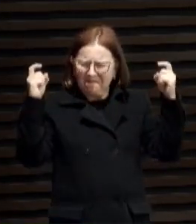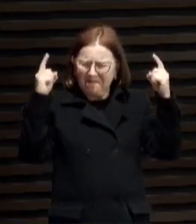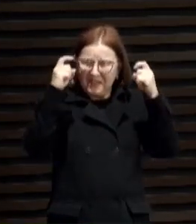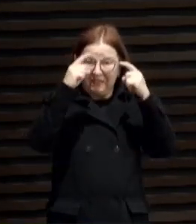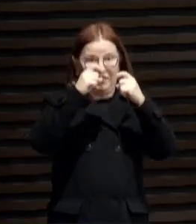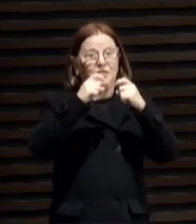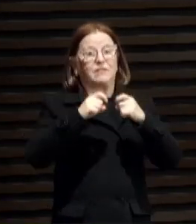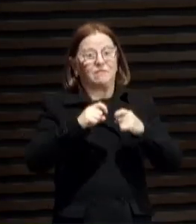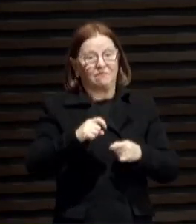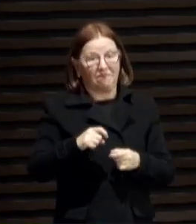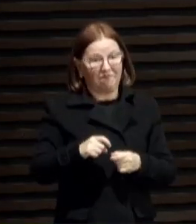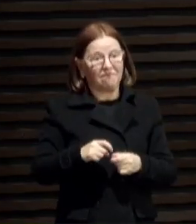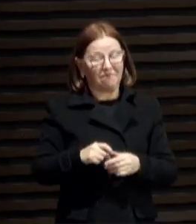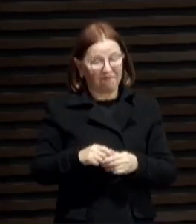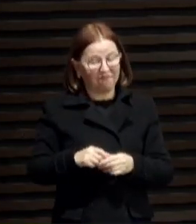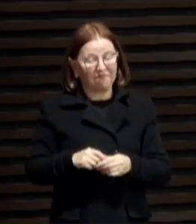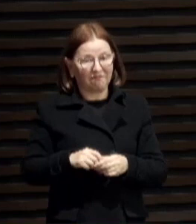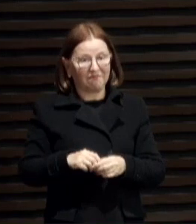e difícil para Deus.